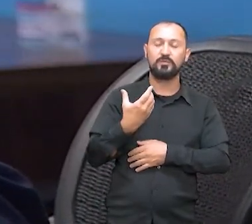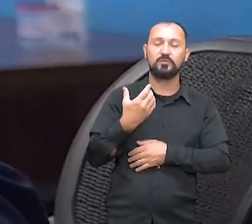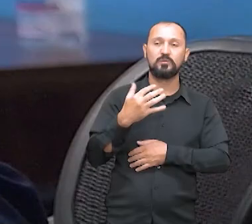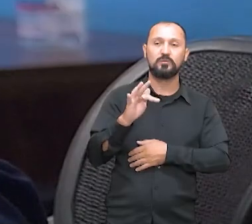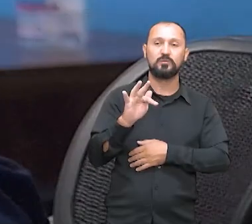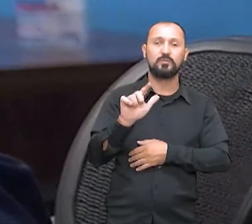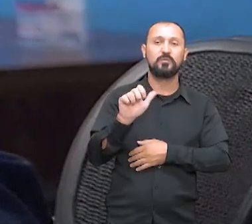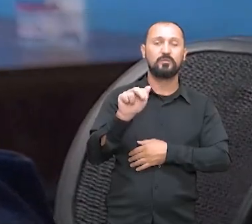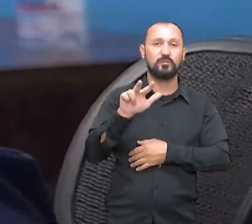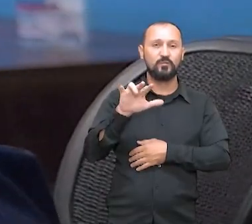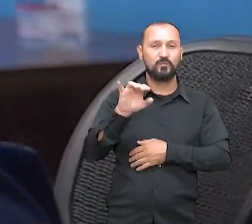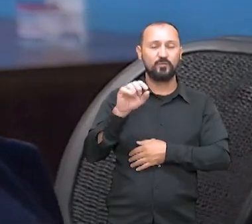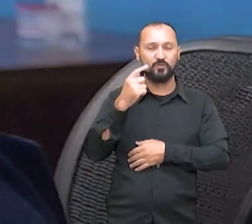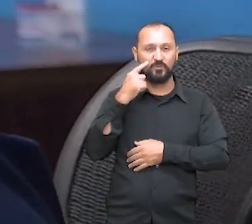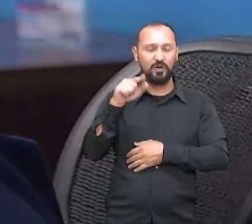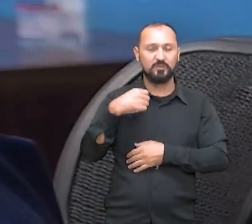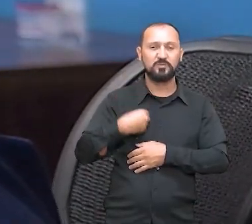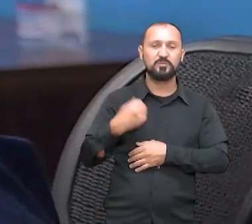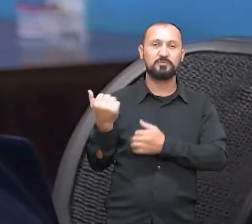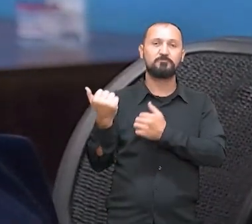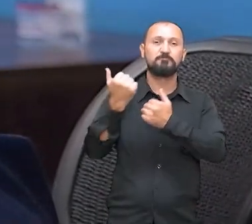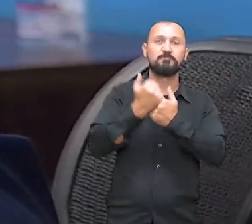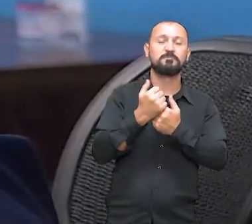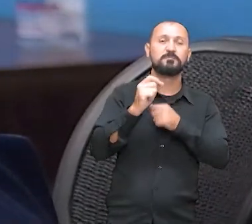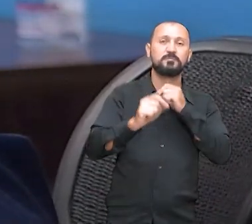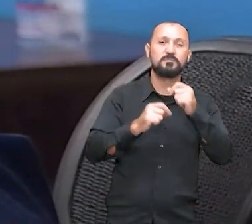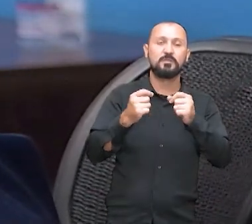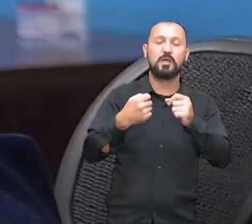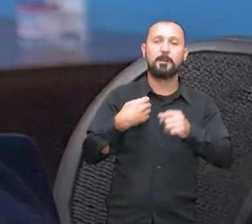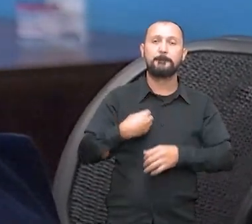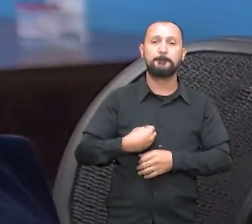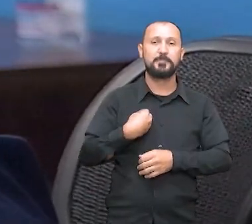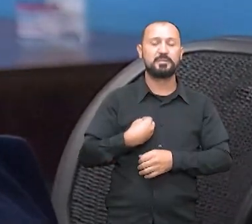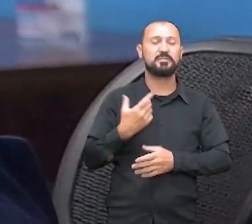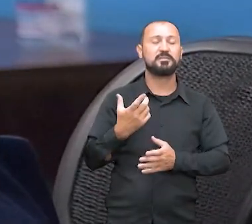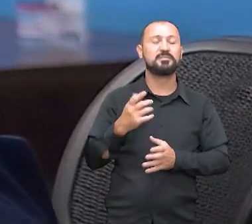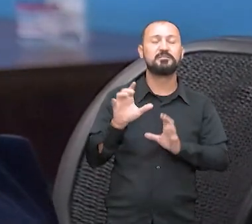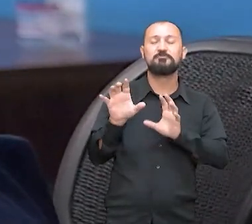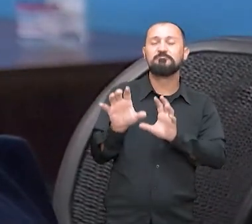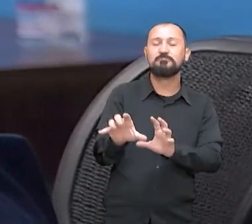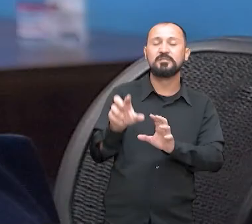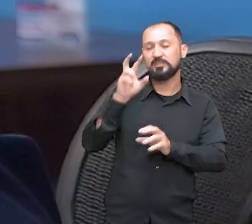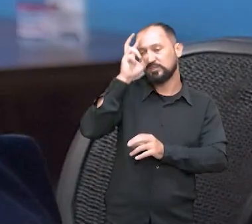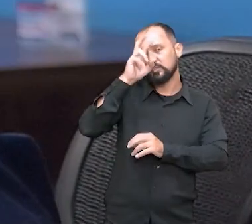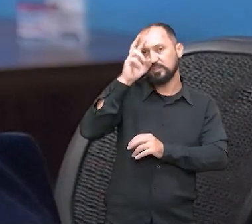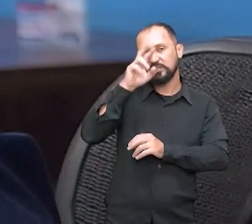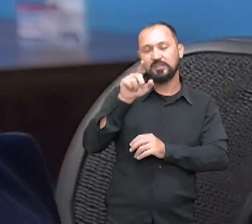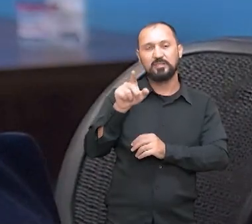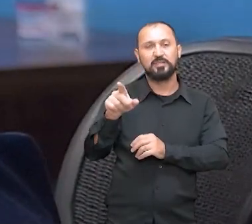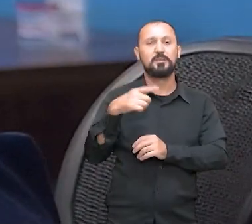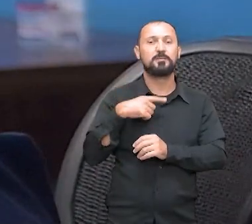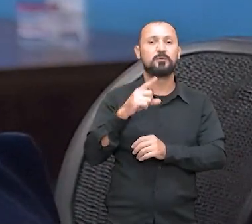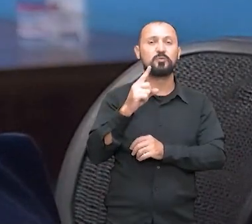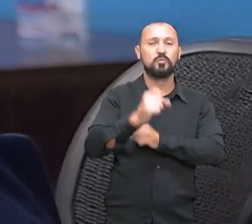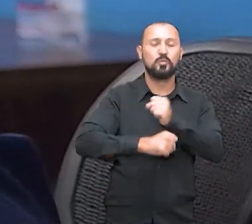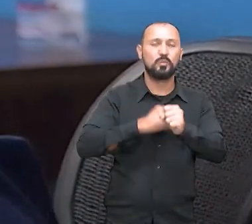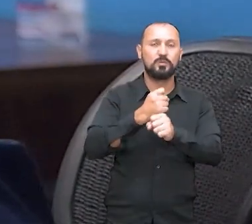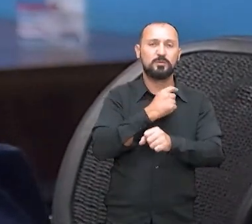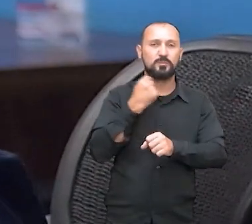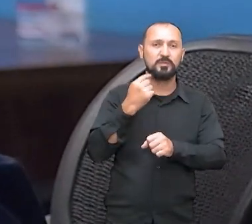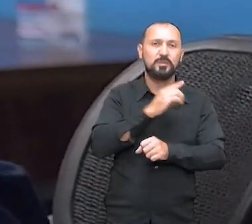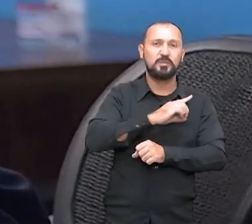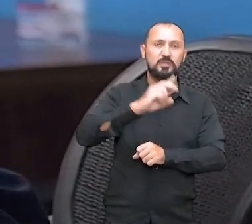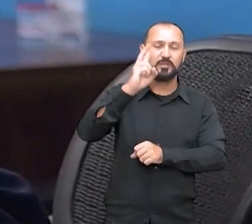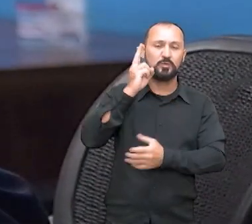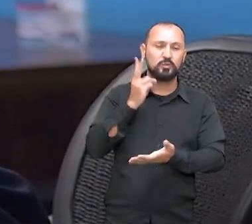que está aqui, prestigiando, trazendo, né, a presença nesse dia que a gente lembra, é um ano do seu falecimento. Então,